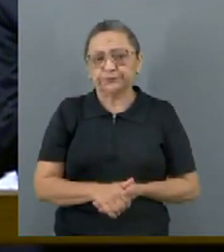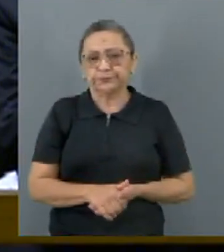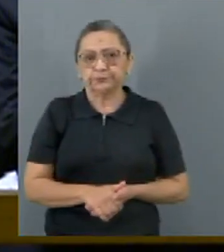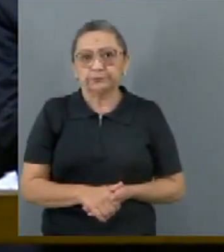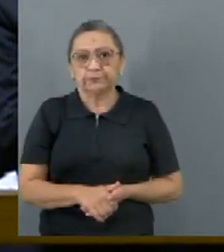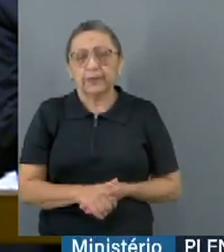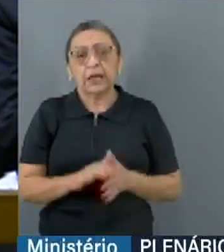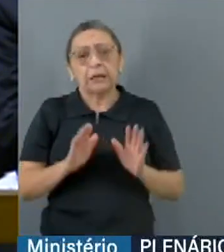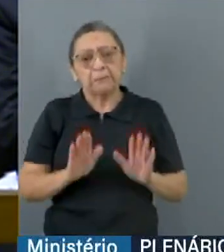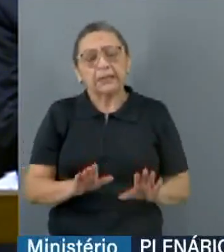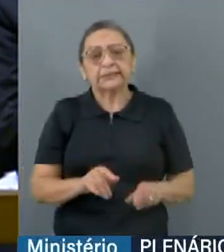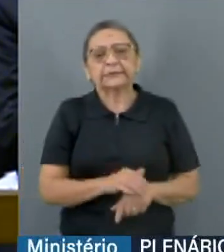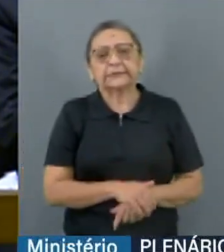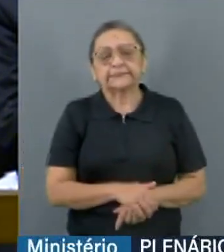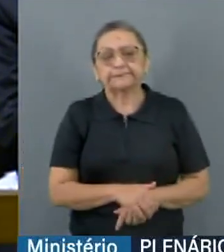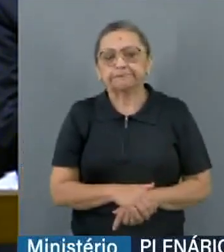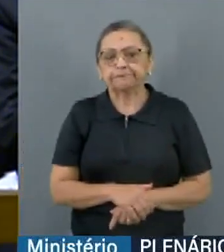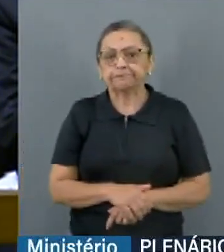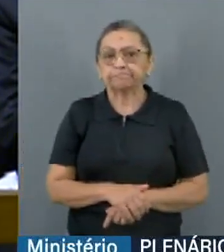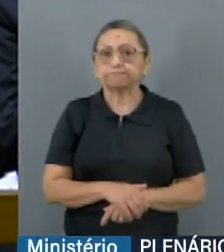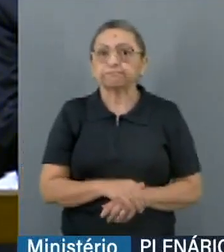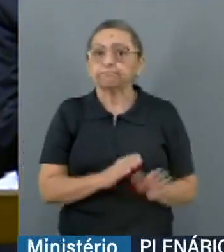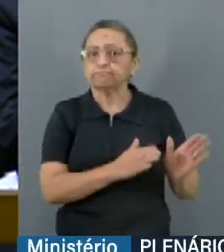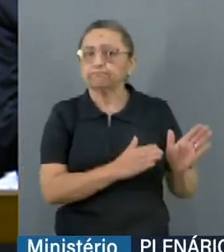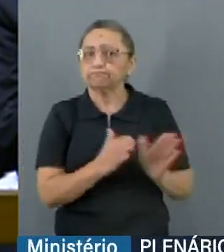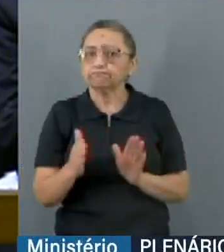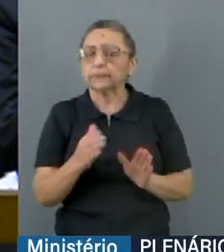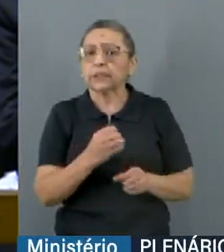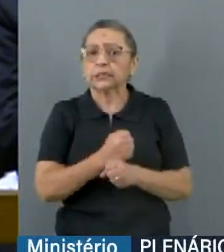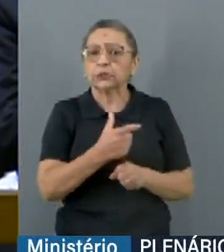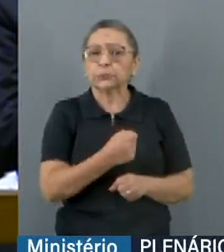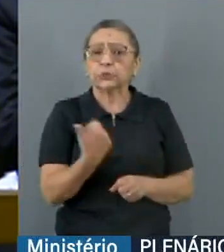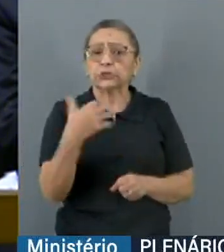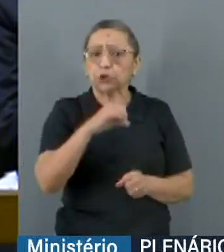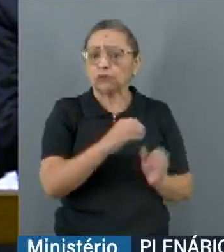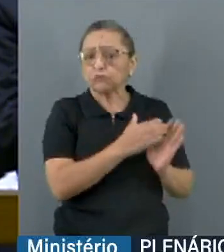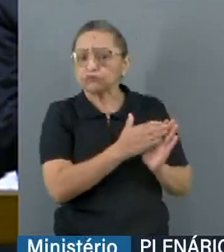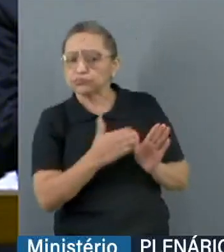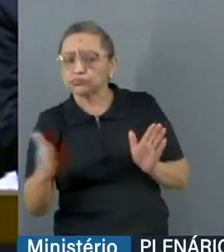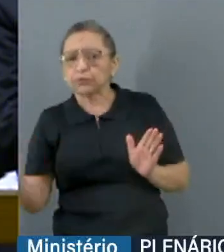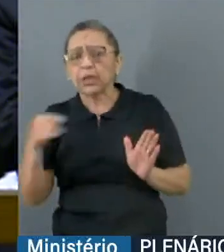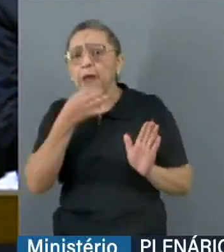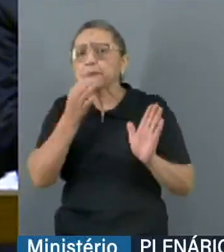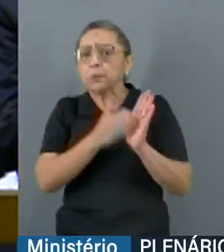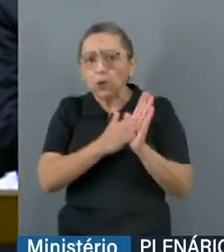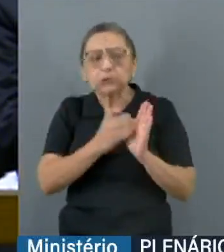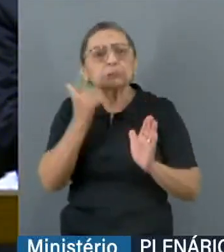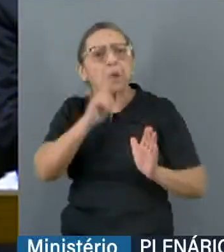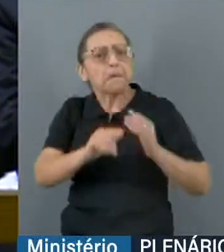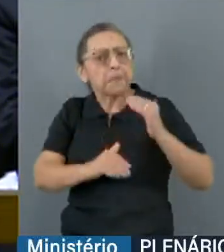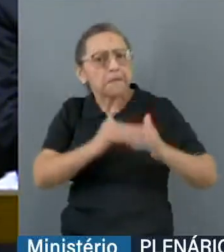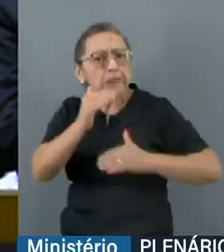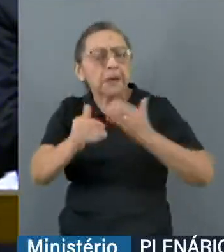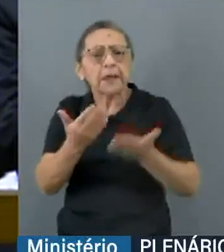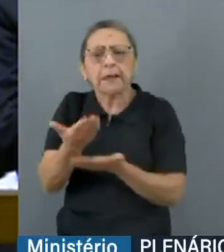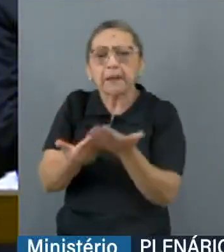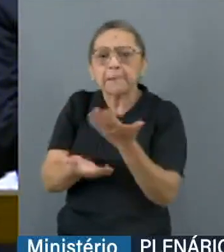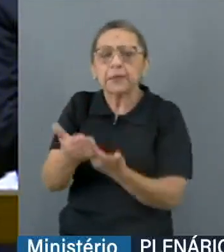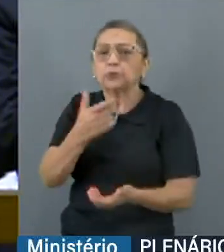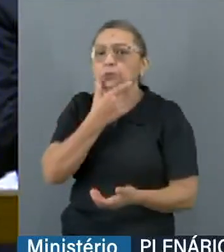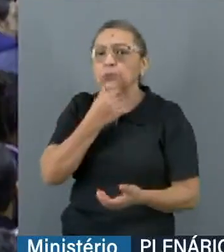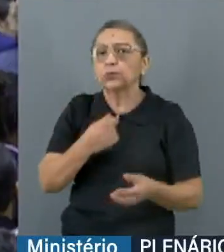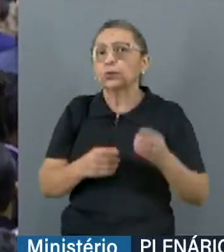Mas, evidentemente, a partir de 2019, essa proposta ganhou o impulso que ganhou pelas mãos do Roberto